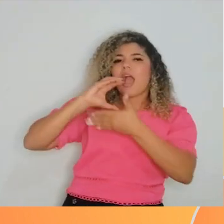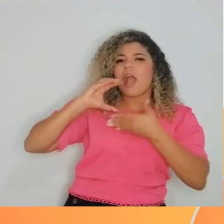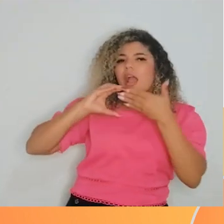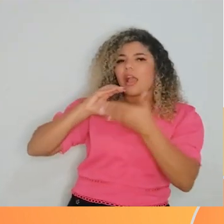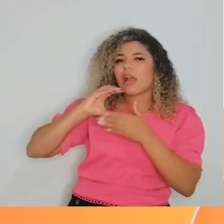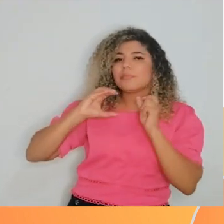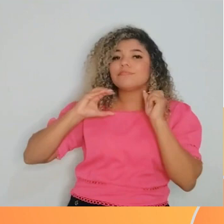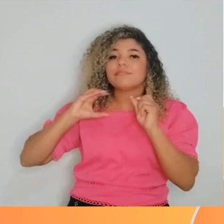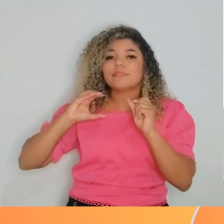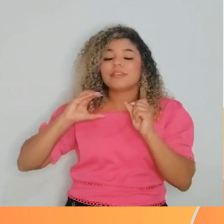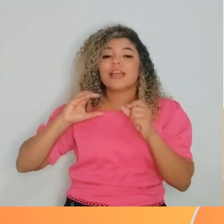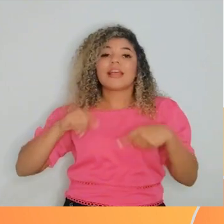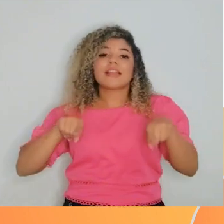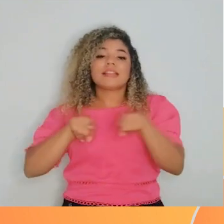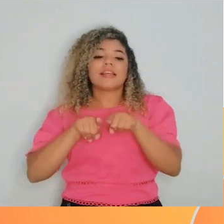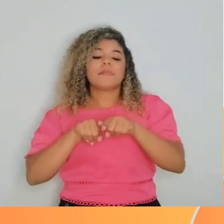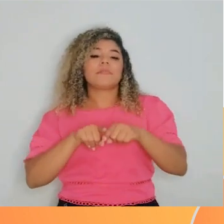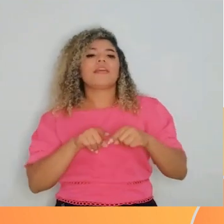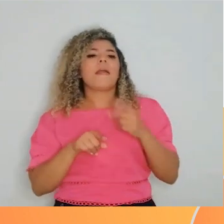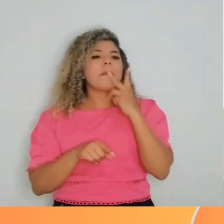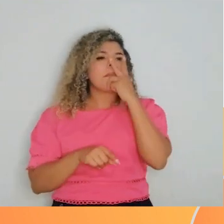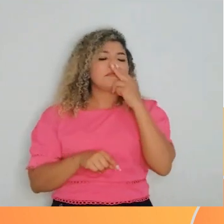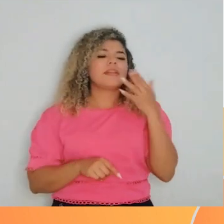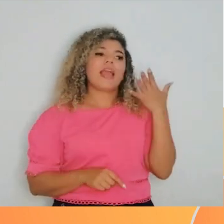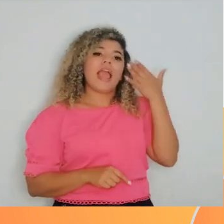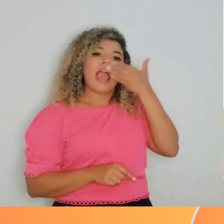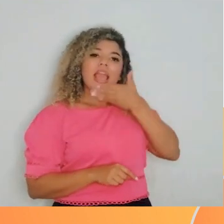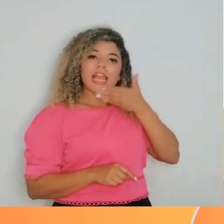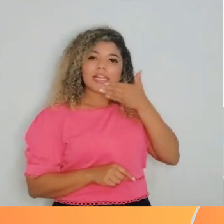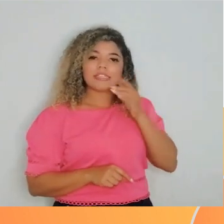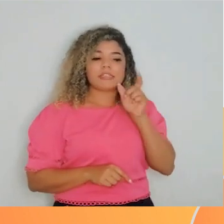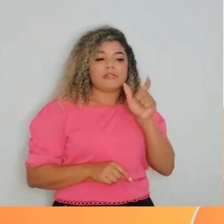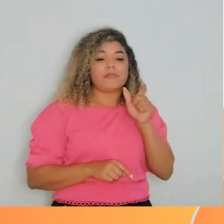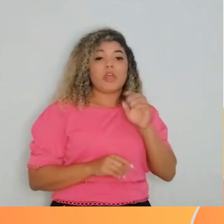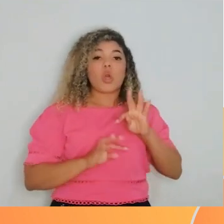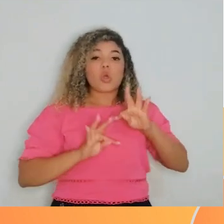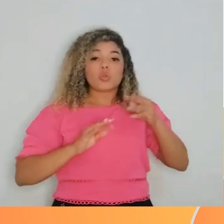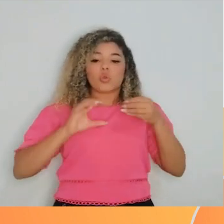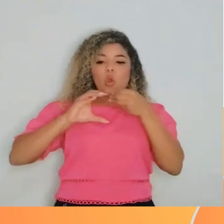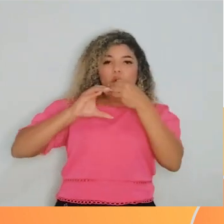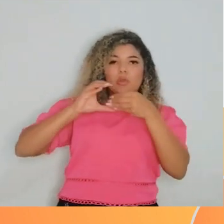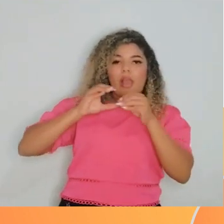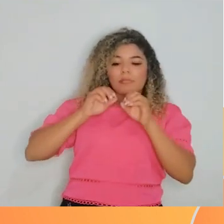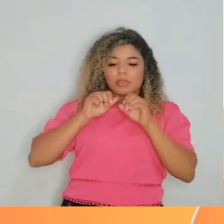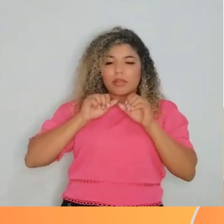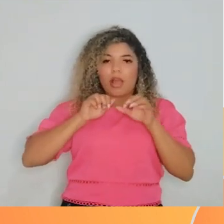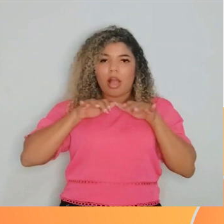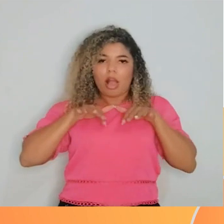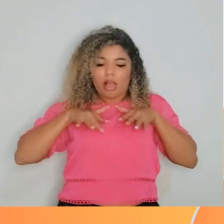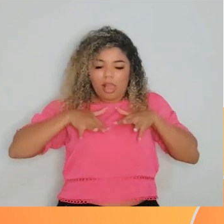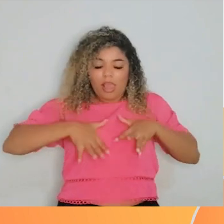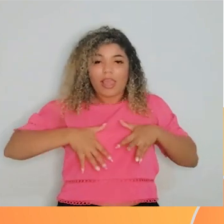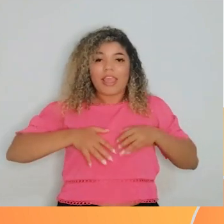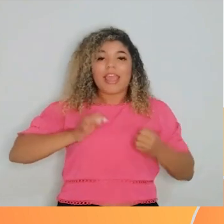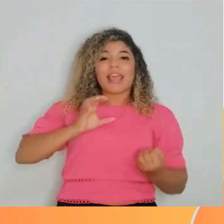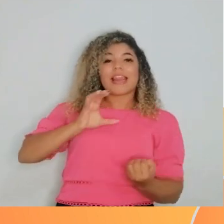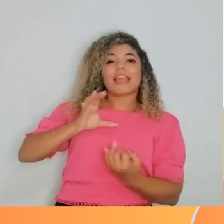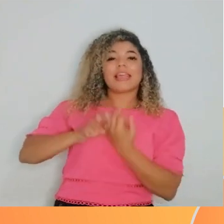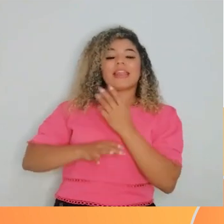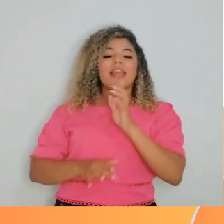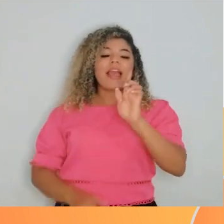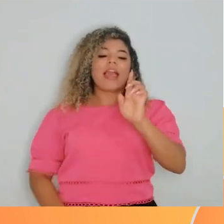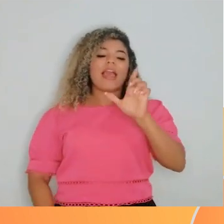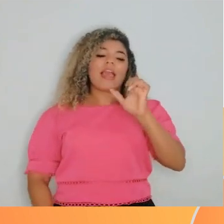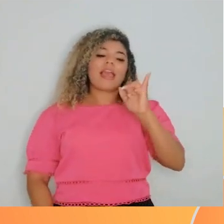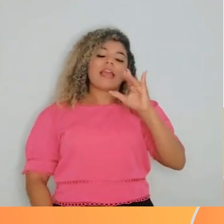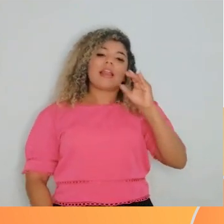Carboidratos. Eles também são chamados de glicídios ou açúcares. Todo carboidrato, quando decomposto, ele origina o que a gente chama de glicose.